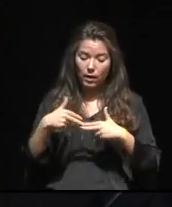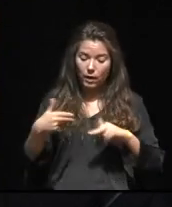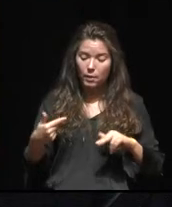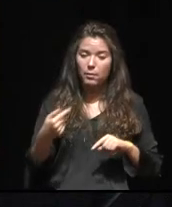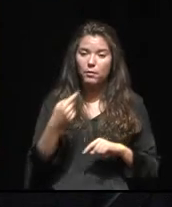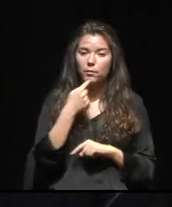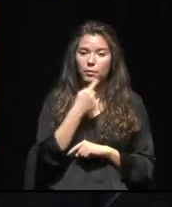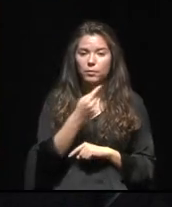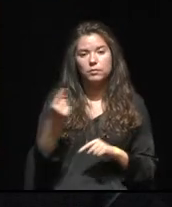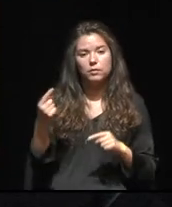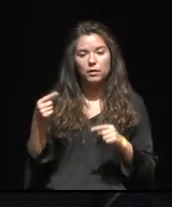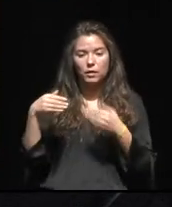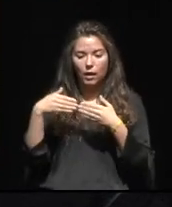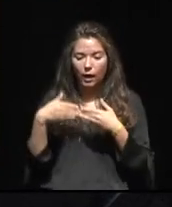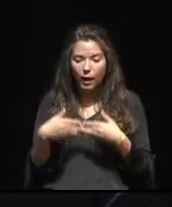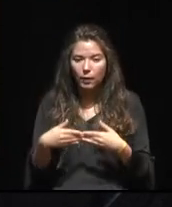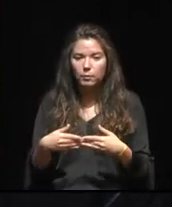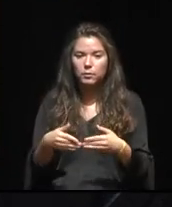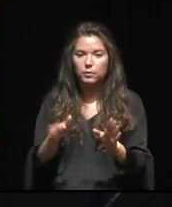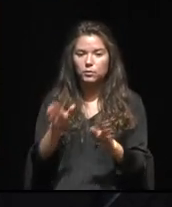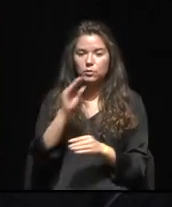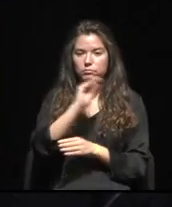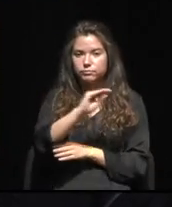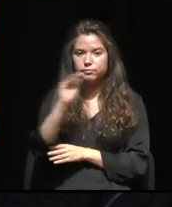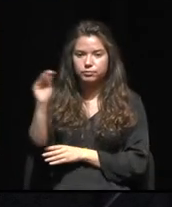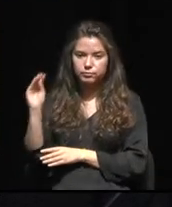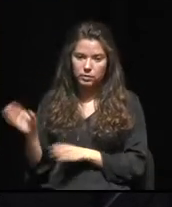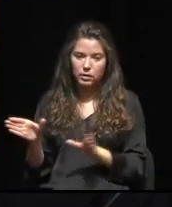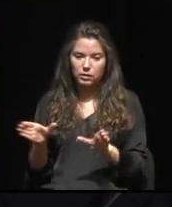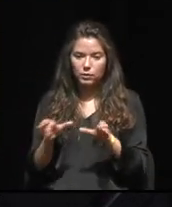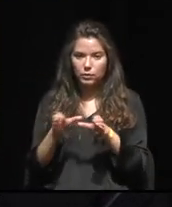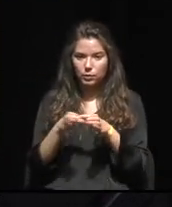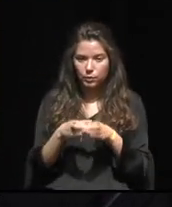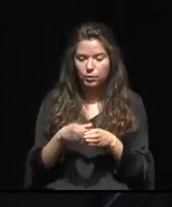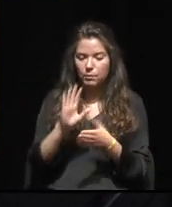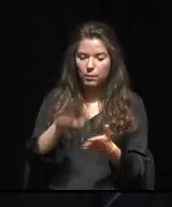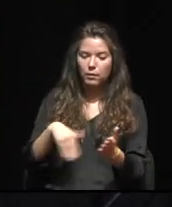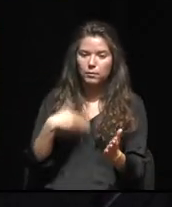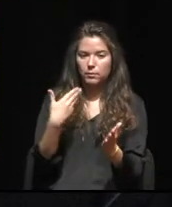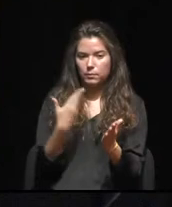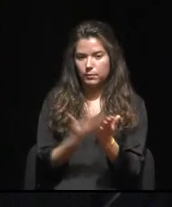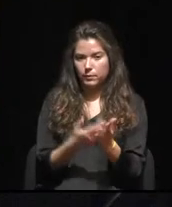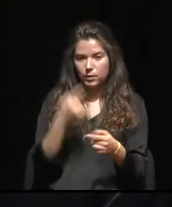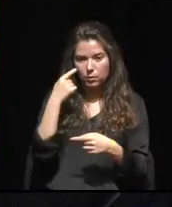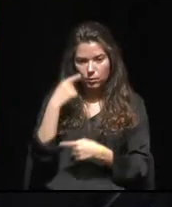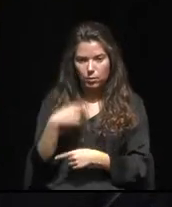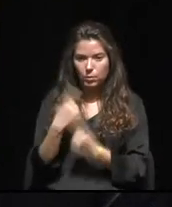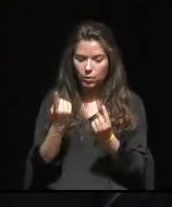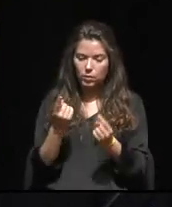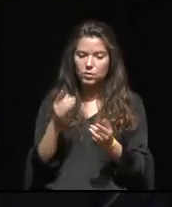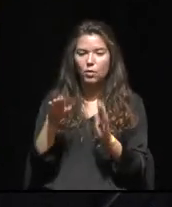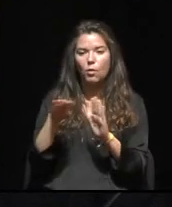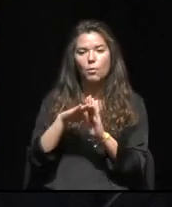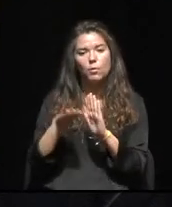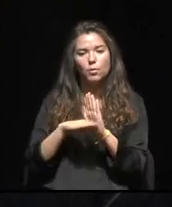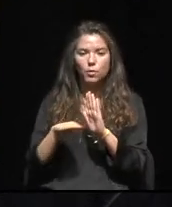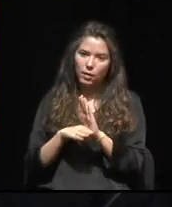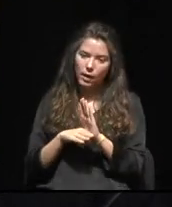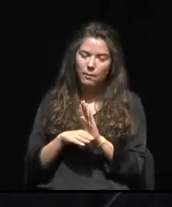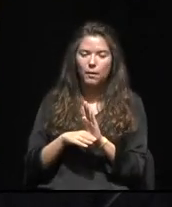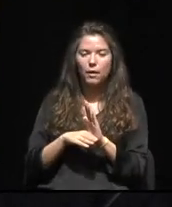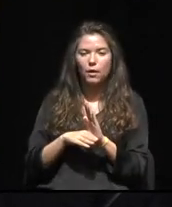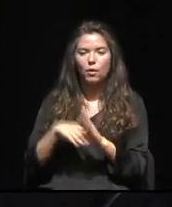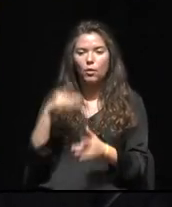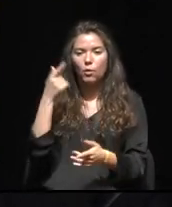a abertura de convocatória às entidades culturais coletivas para apresentação de propostas no âmbito programa um teatro em cada bairro